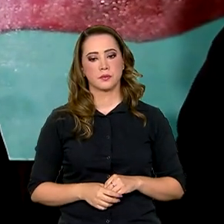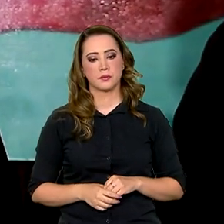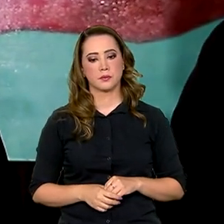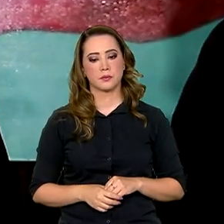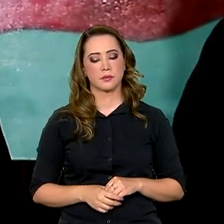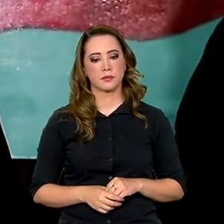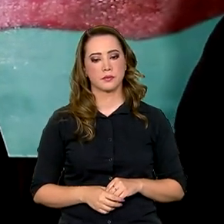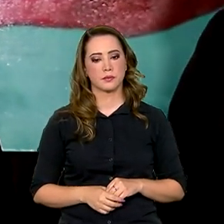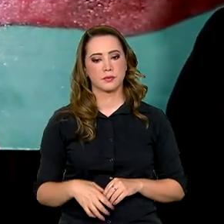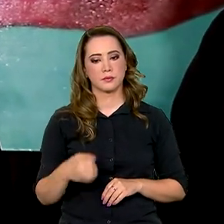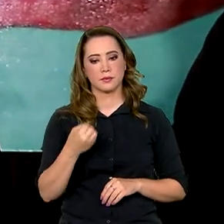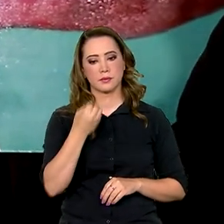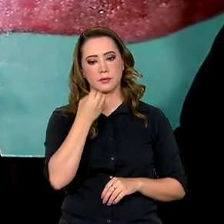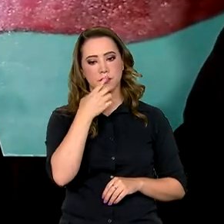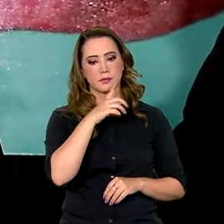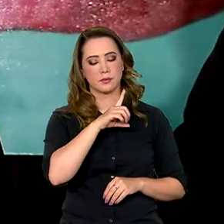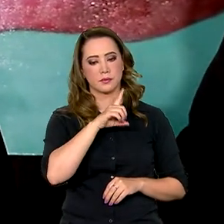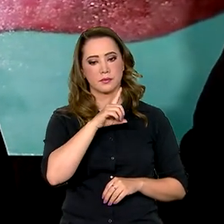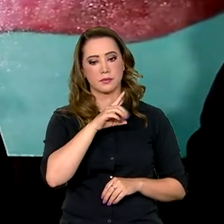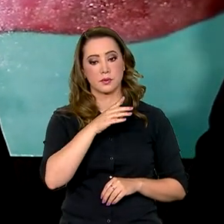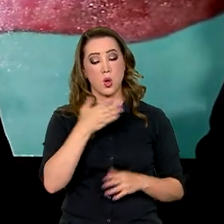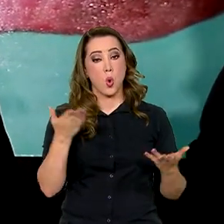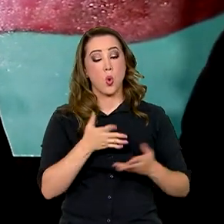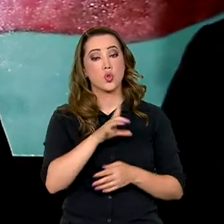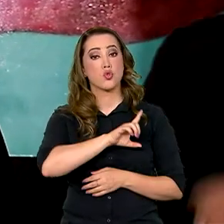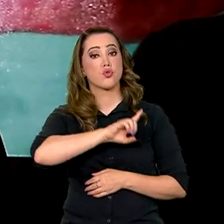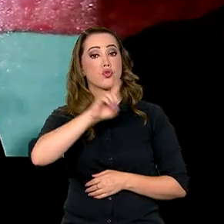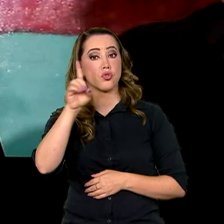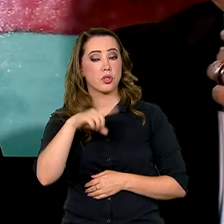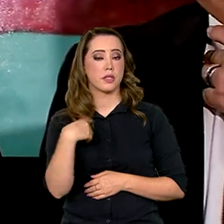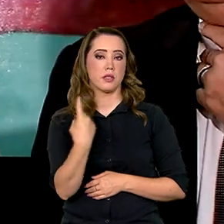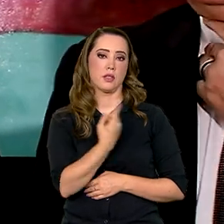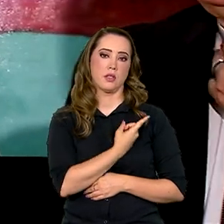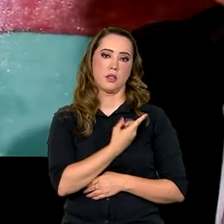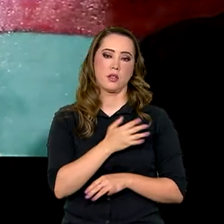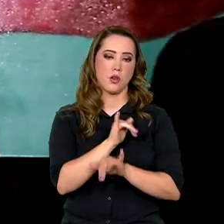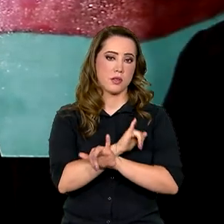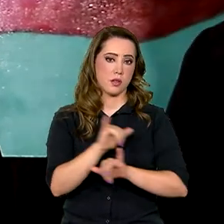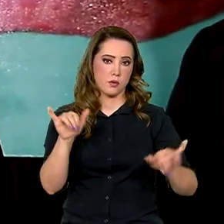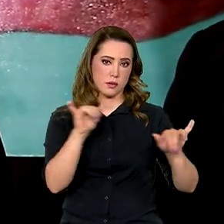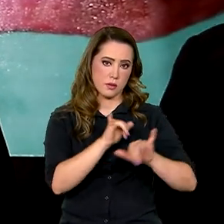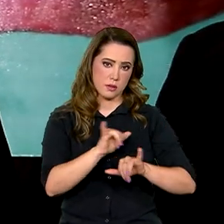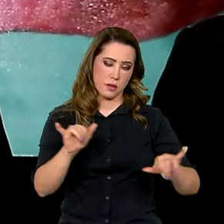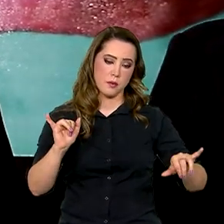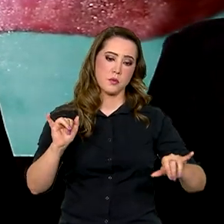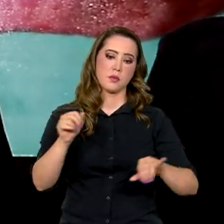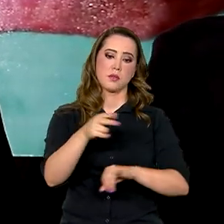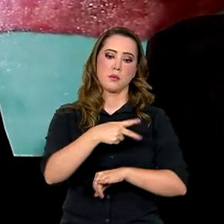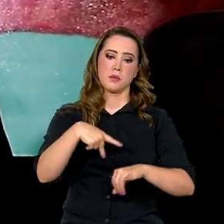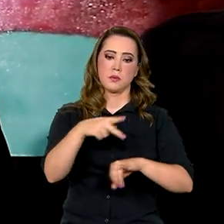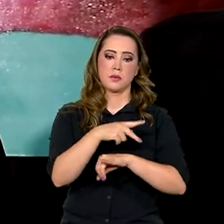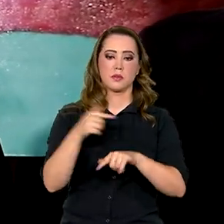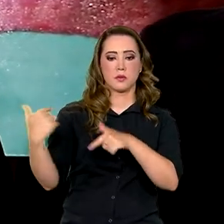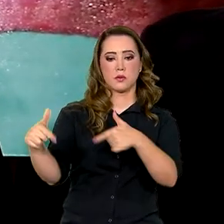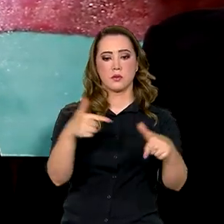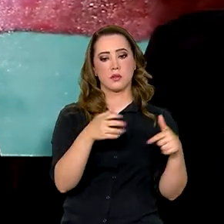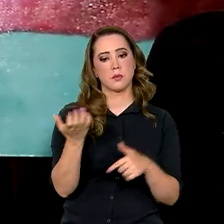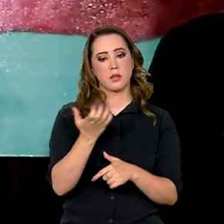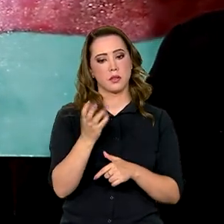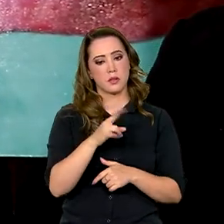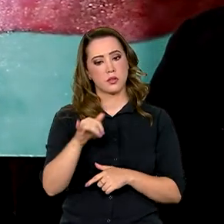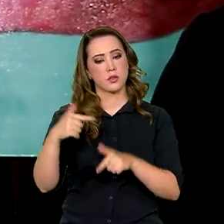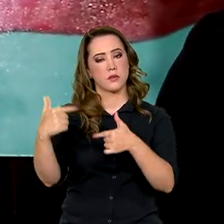no dia em que fazemos um aviso a nação na missão que iremos